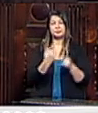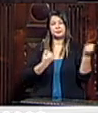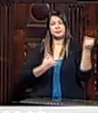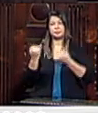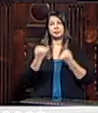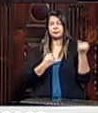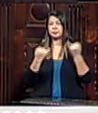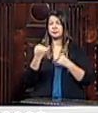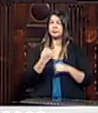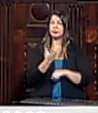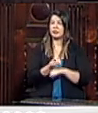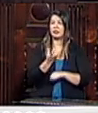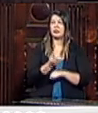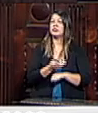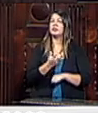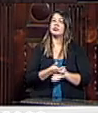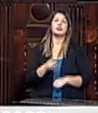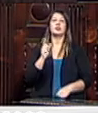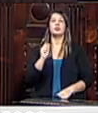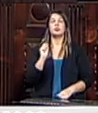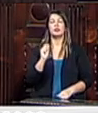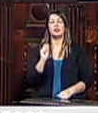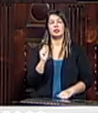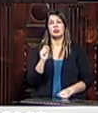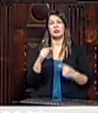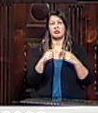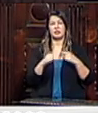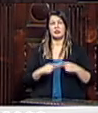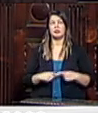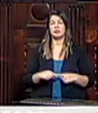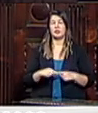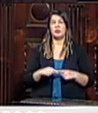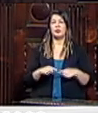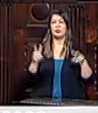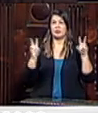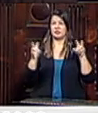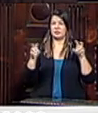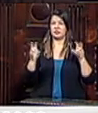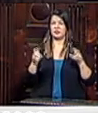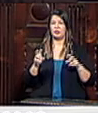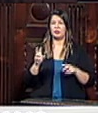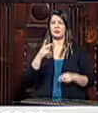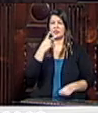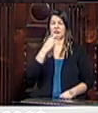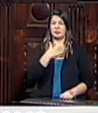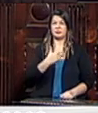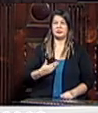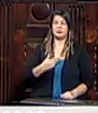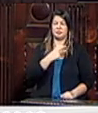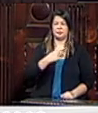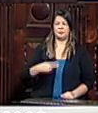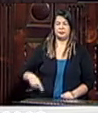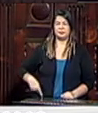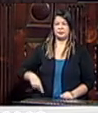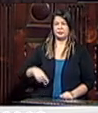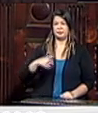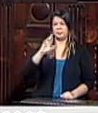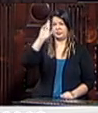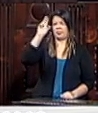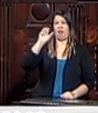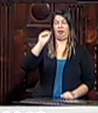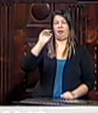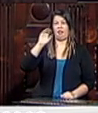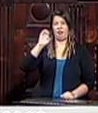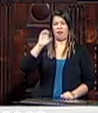informações, gravações, com relação a questões envolvendo o presidente nacional do PSDB, senador Aécio